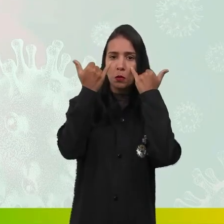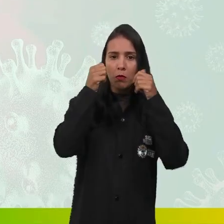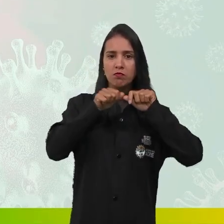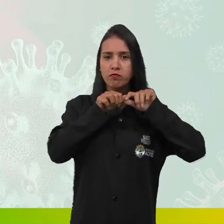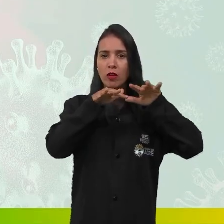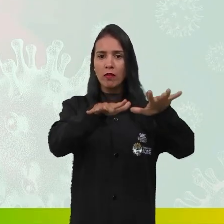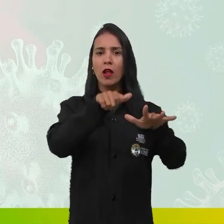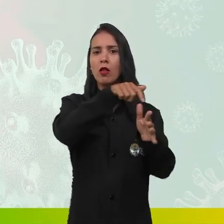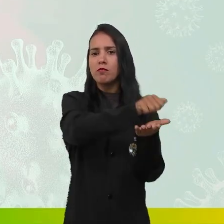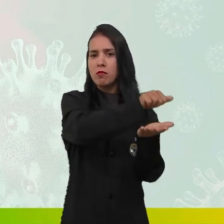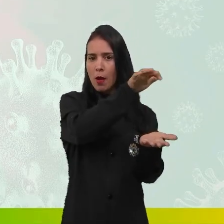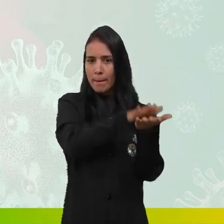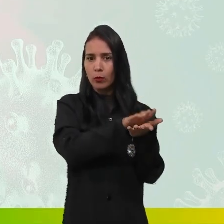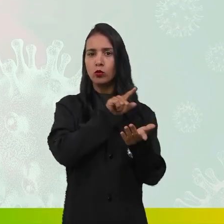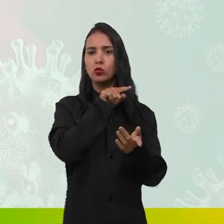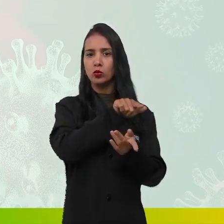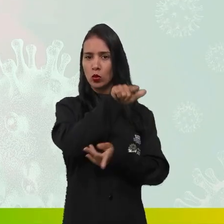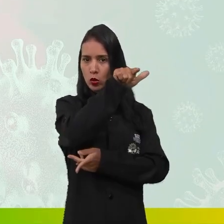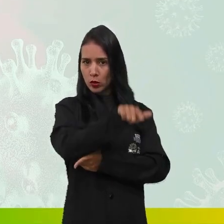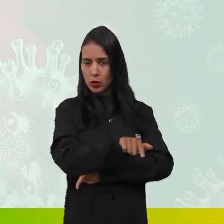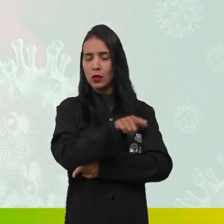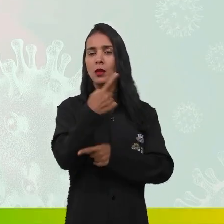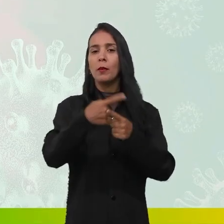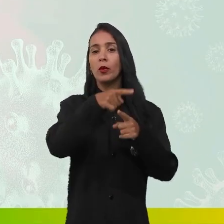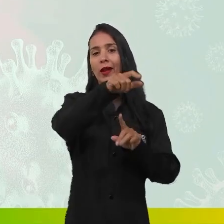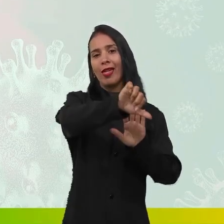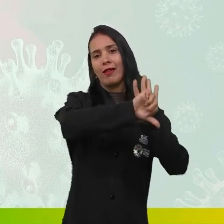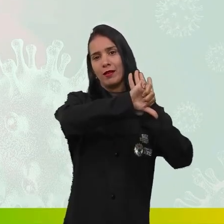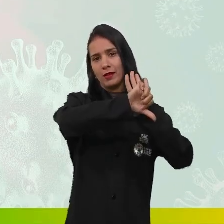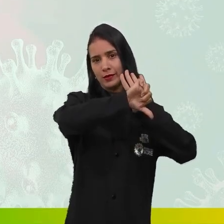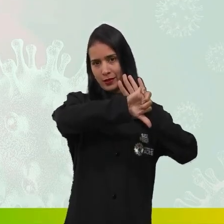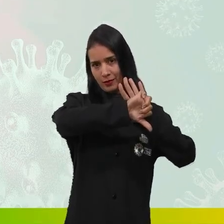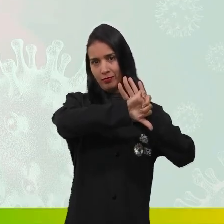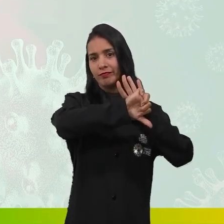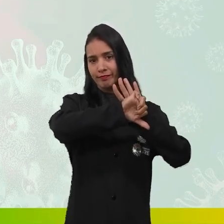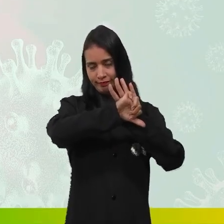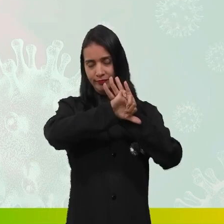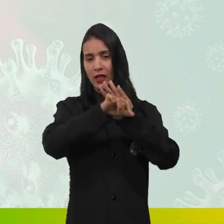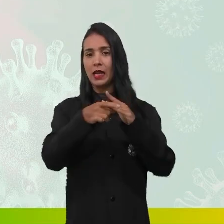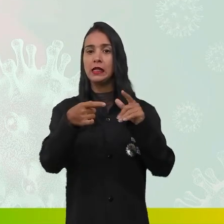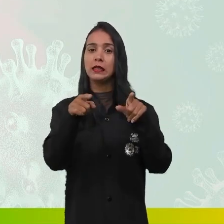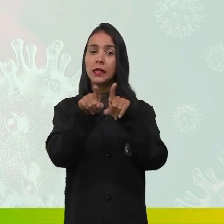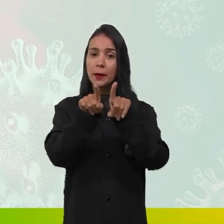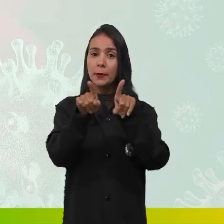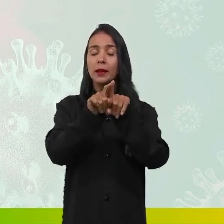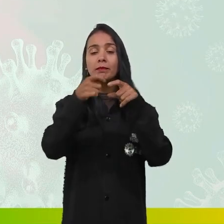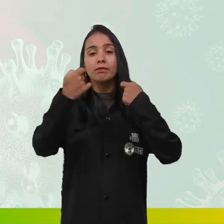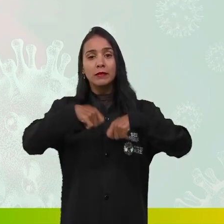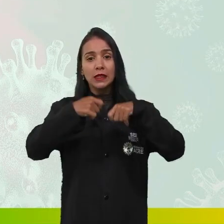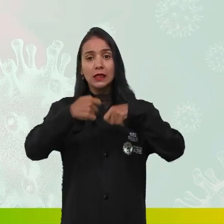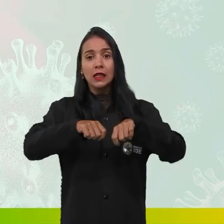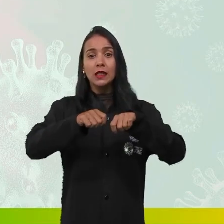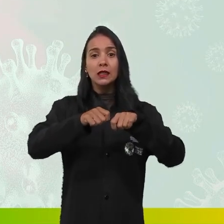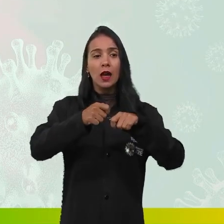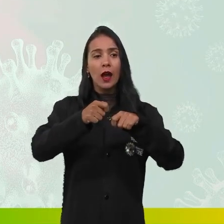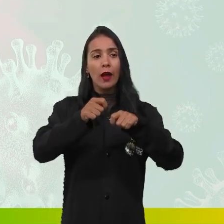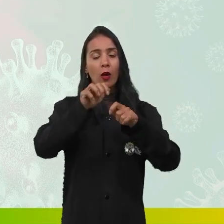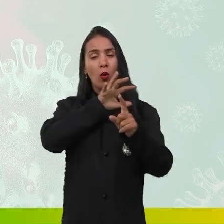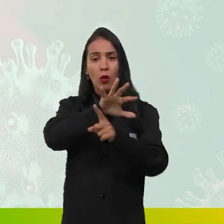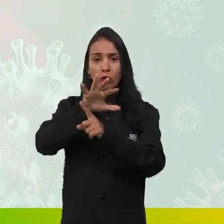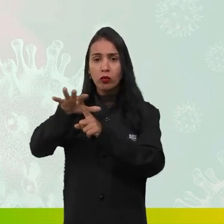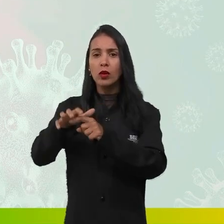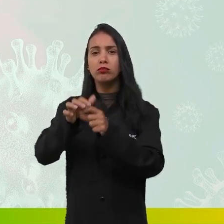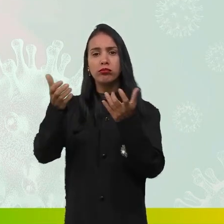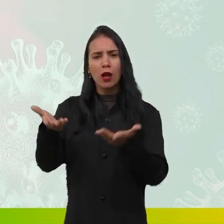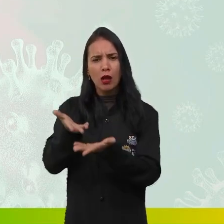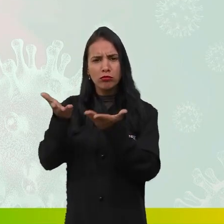pandemia, como a questão da Covid-19, que é justamente a questão de se trabalhar isso na escola, na sala de aula, enfim,